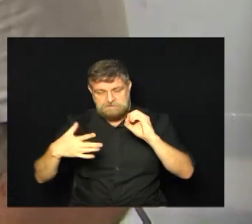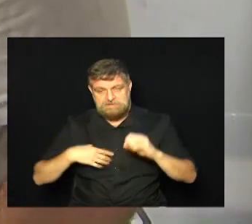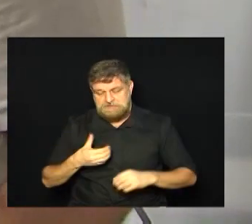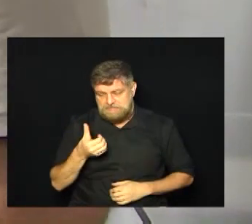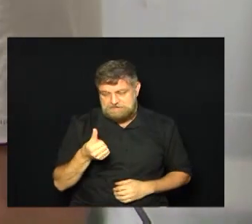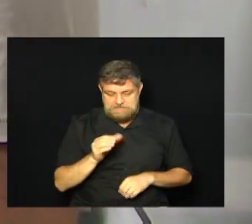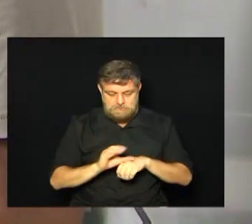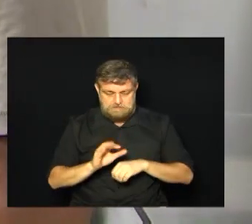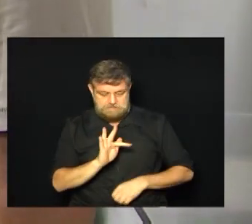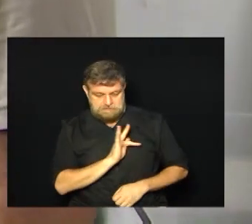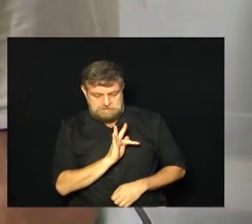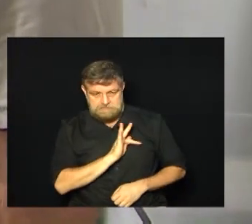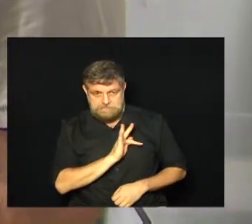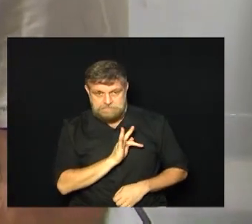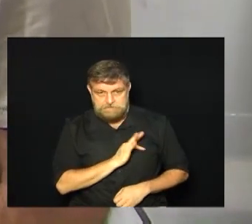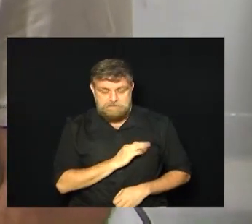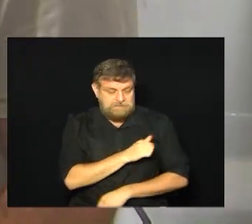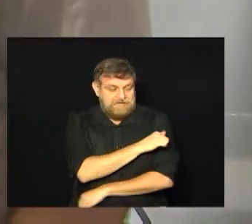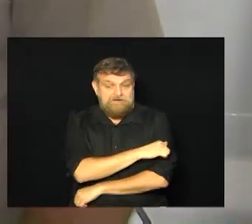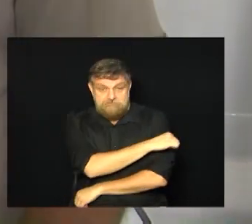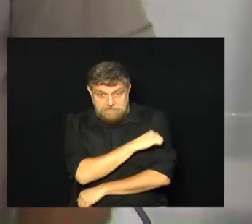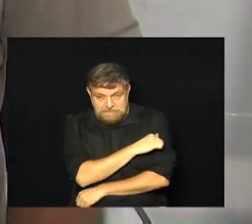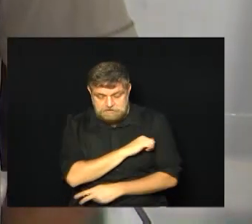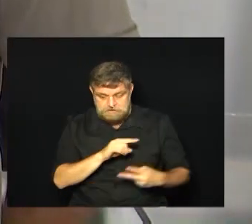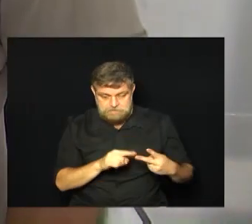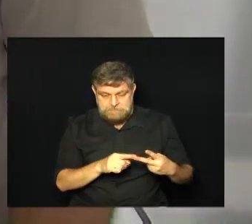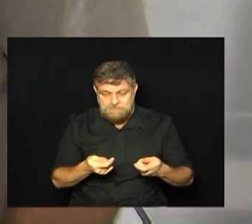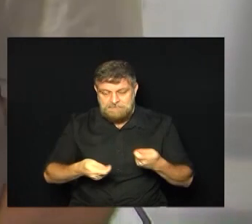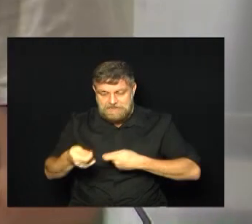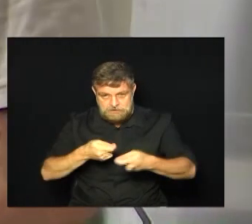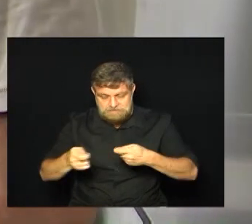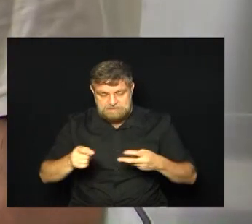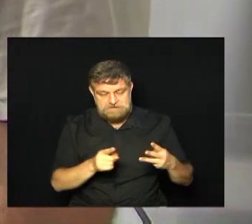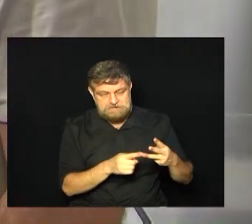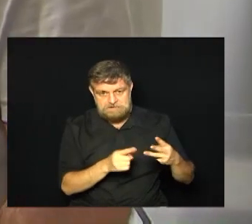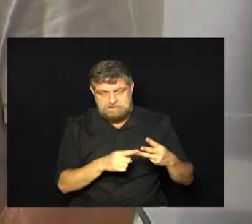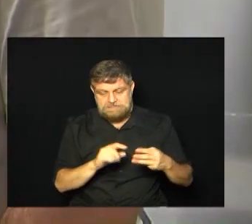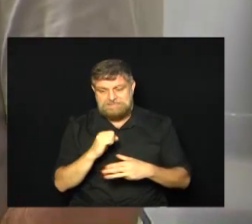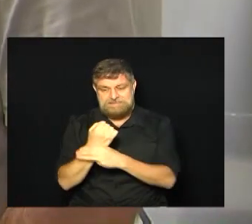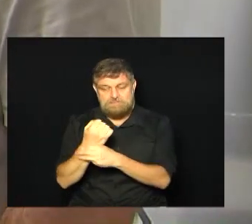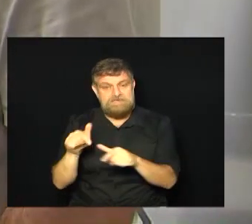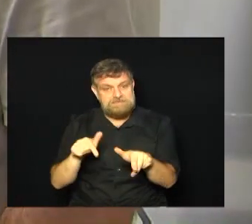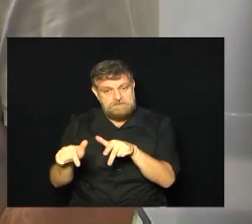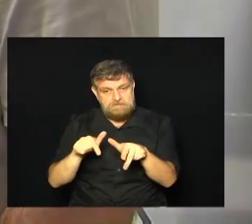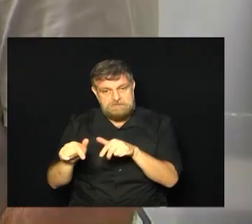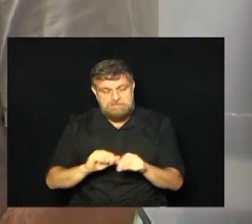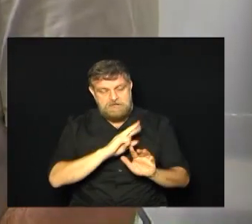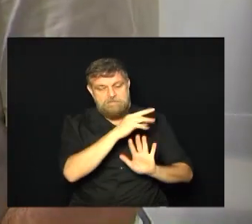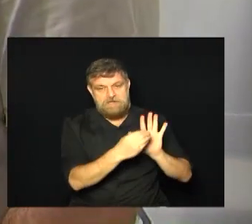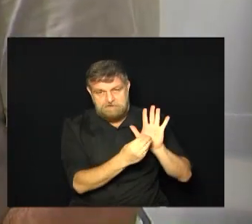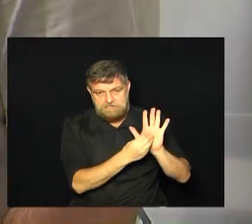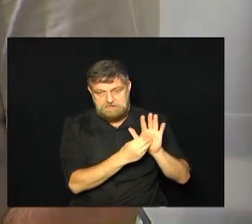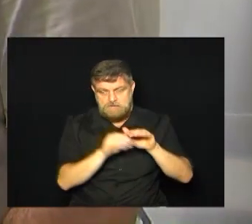cursos técnicos. Técnico em enfermagem, técnico em administração, segurança do trabalho, meio